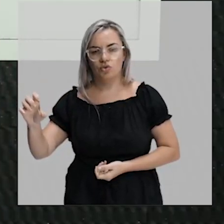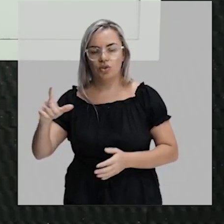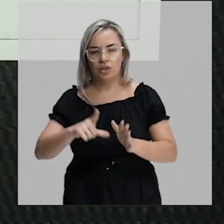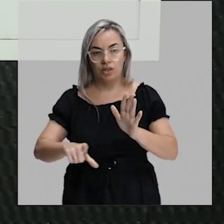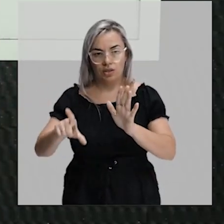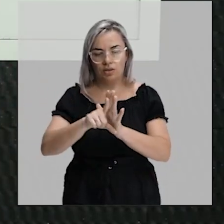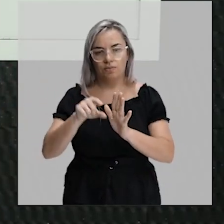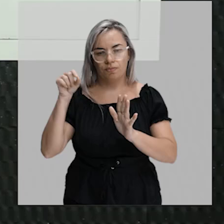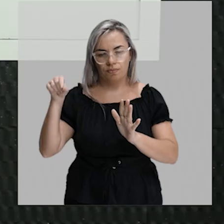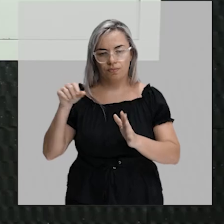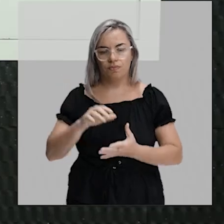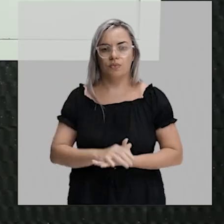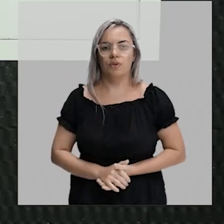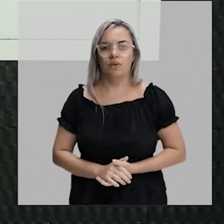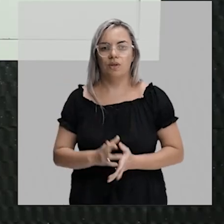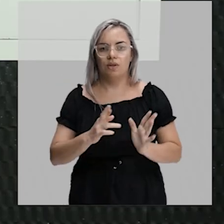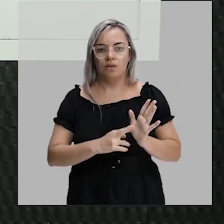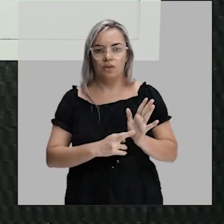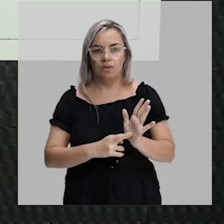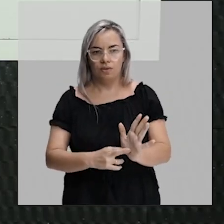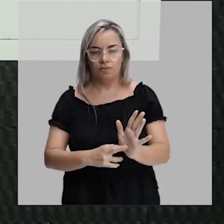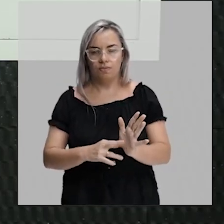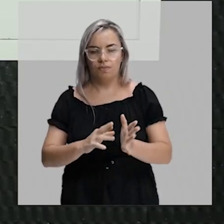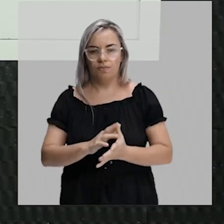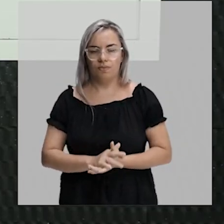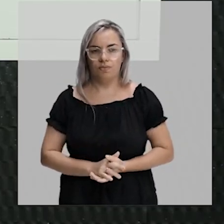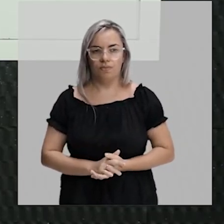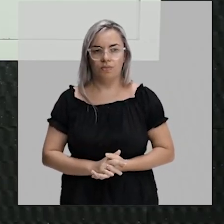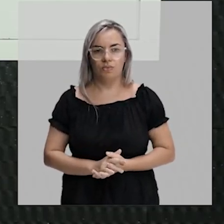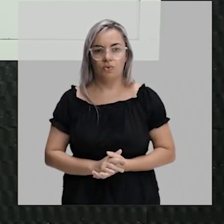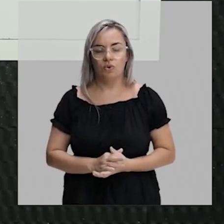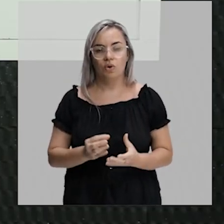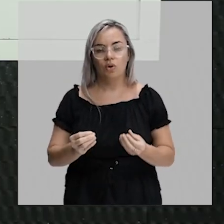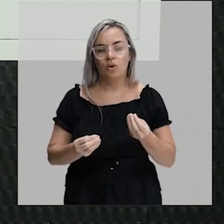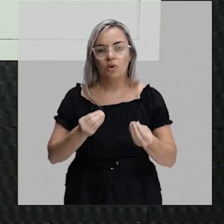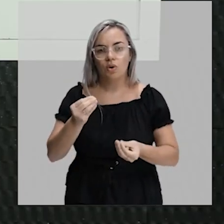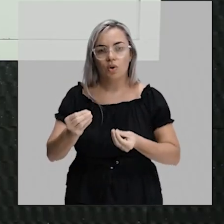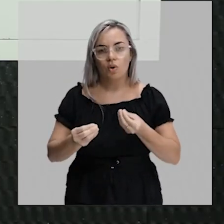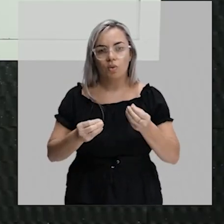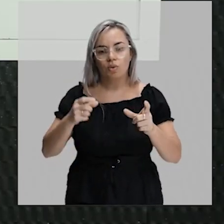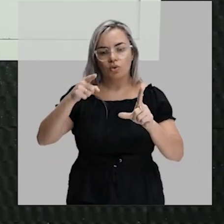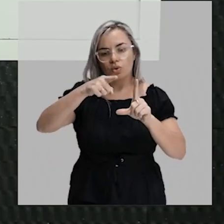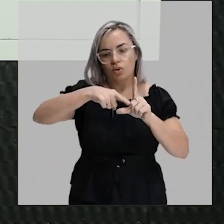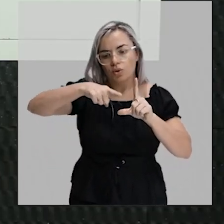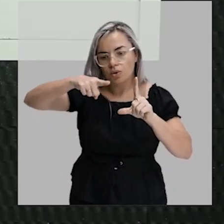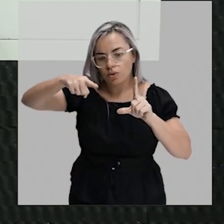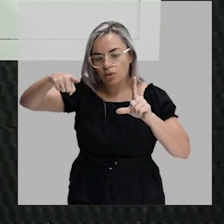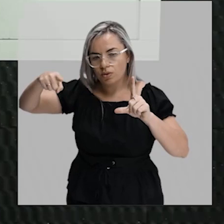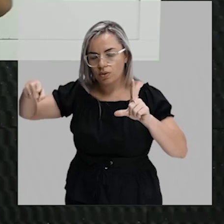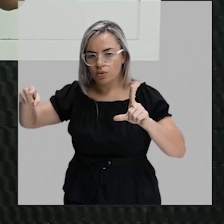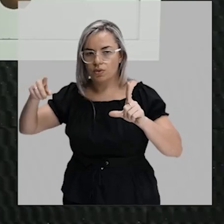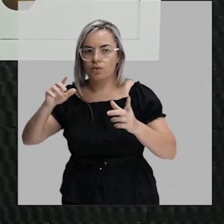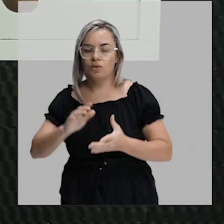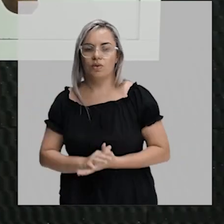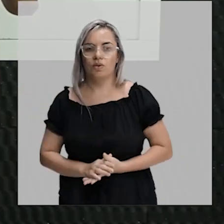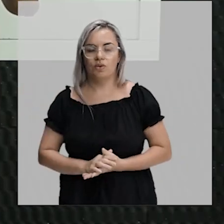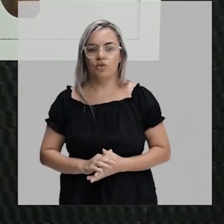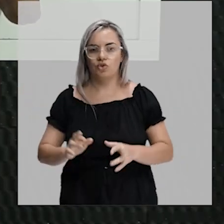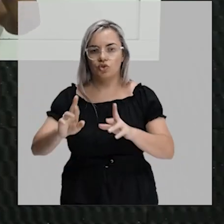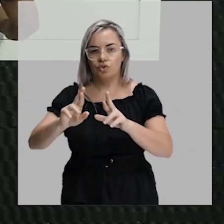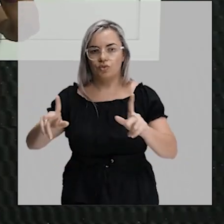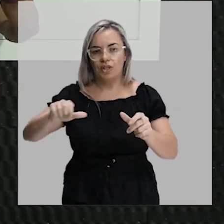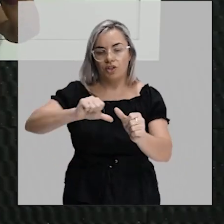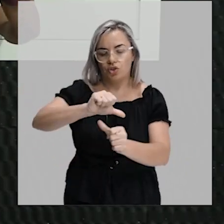Então, nós podemos representar isso através de um gráfico, né, de grandezas inversamente